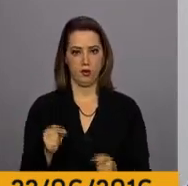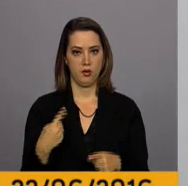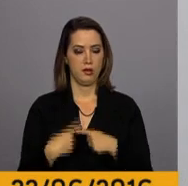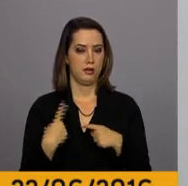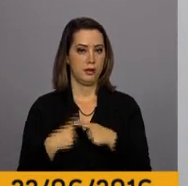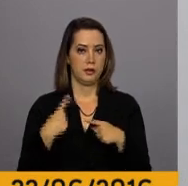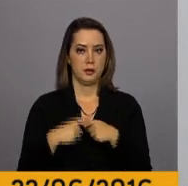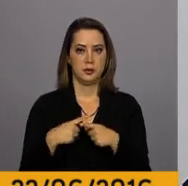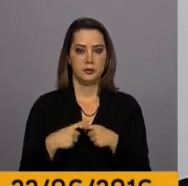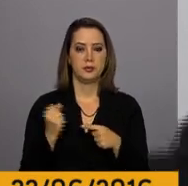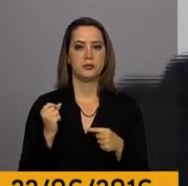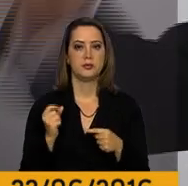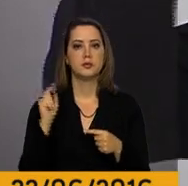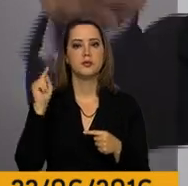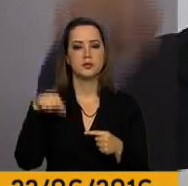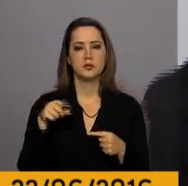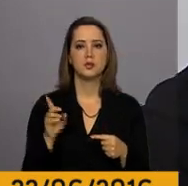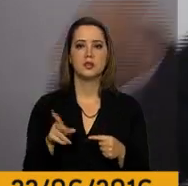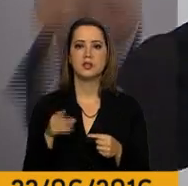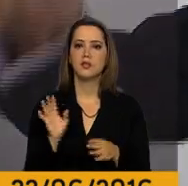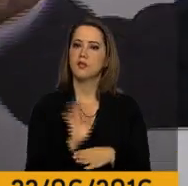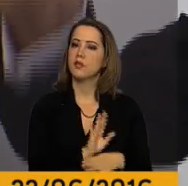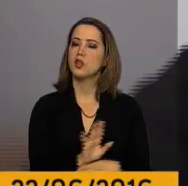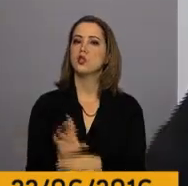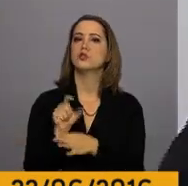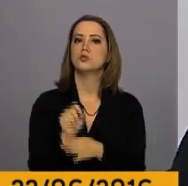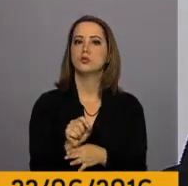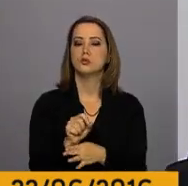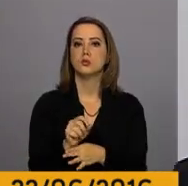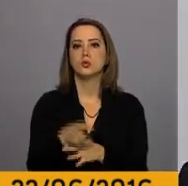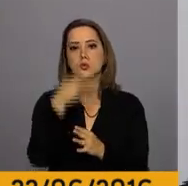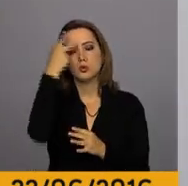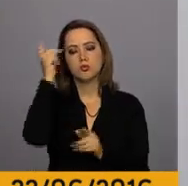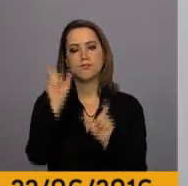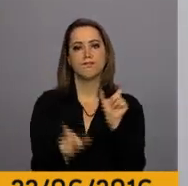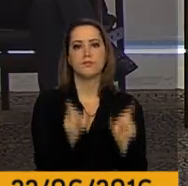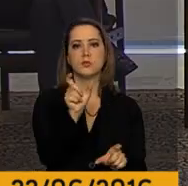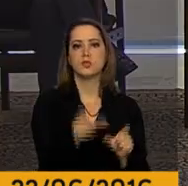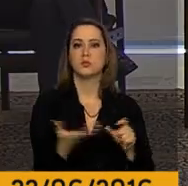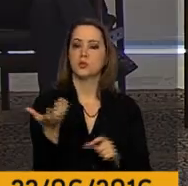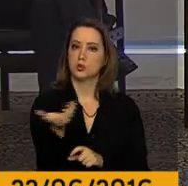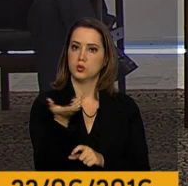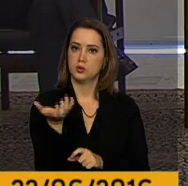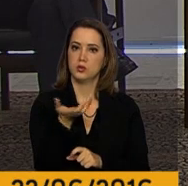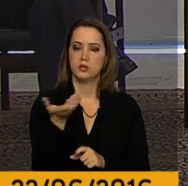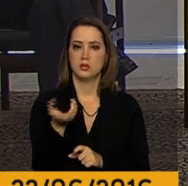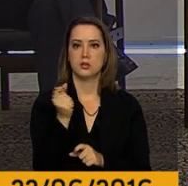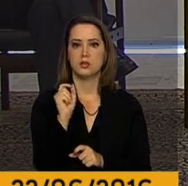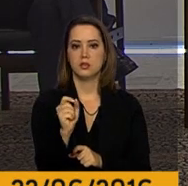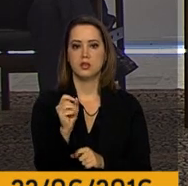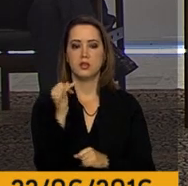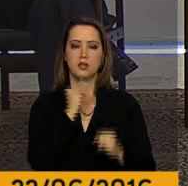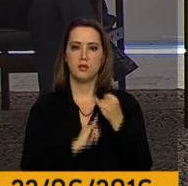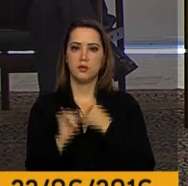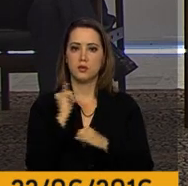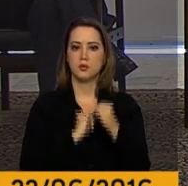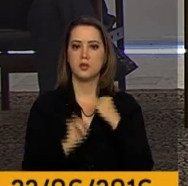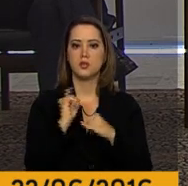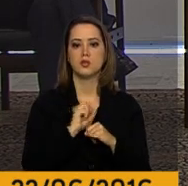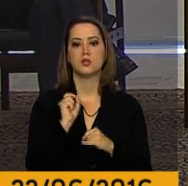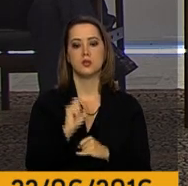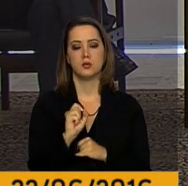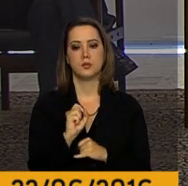ele vai suprir o cidadão das informações que falão gostou da mesclas eh